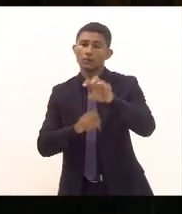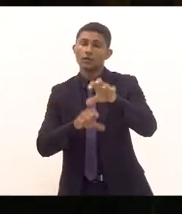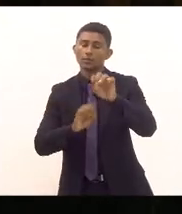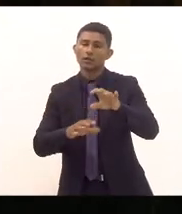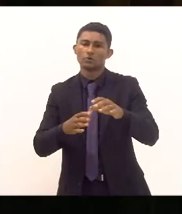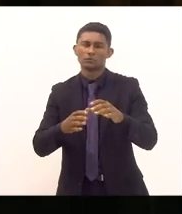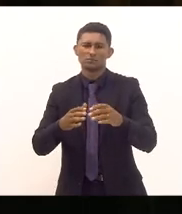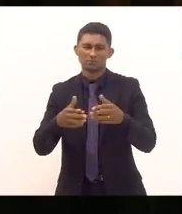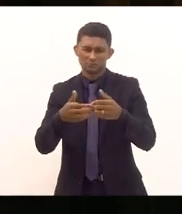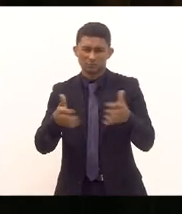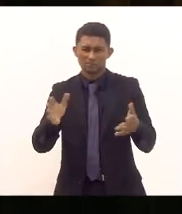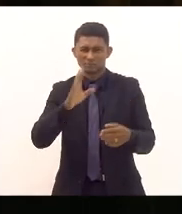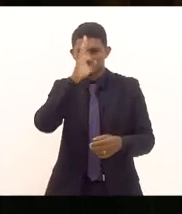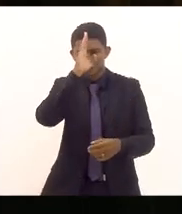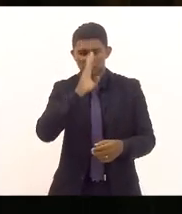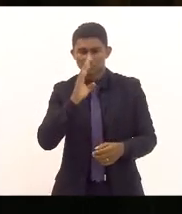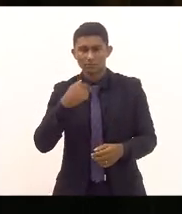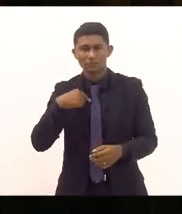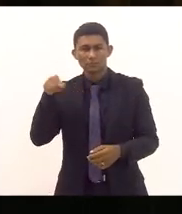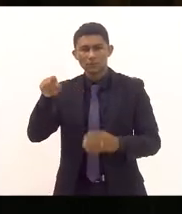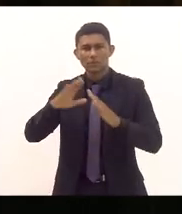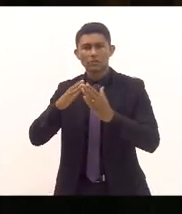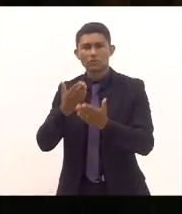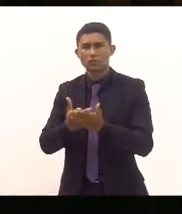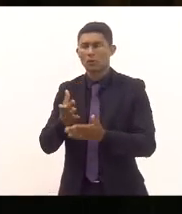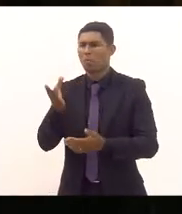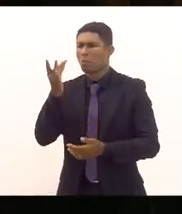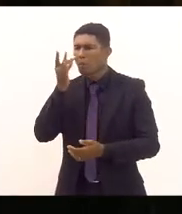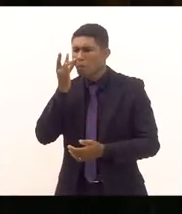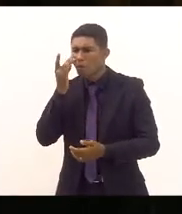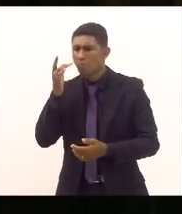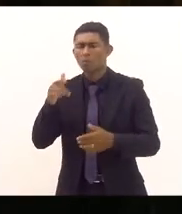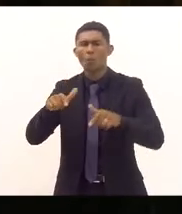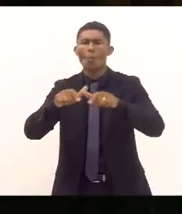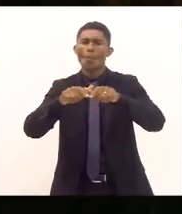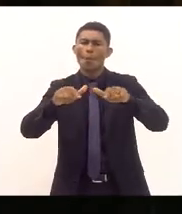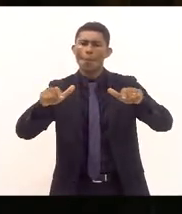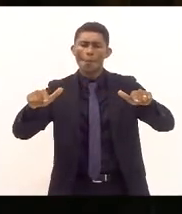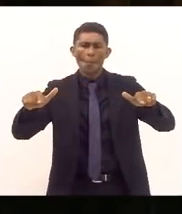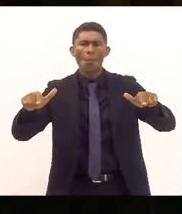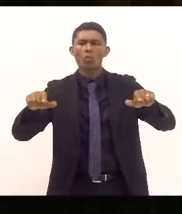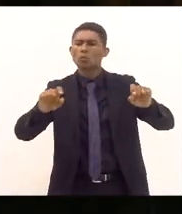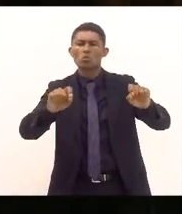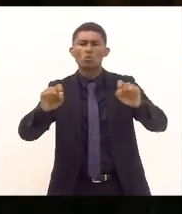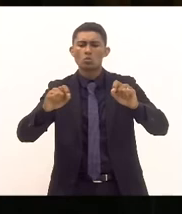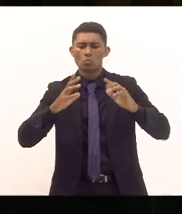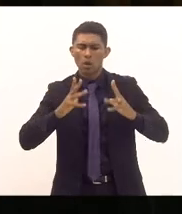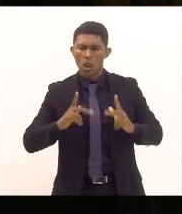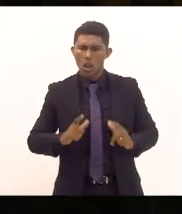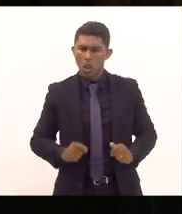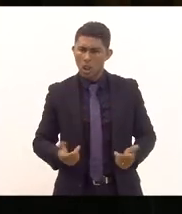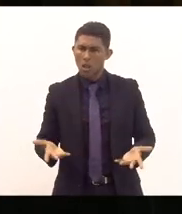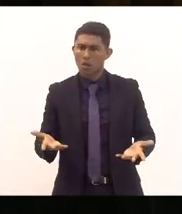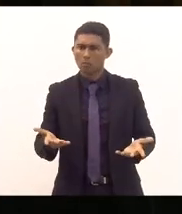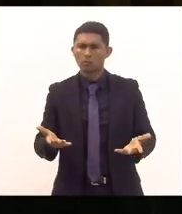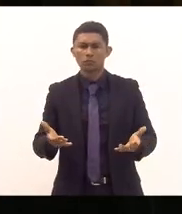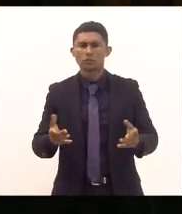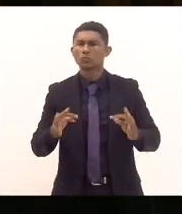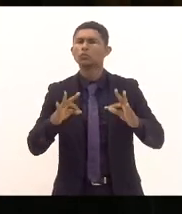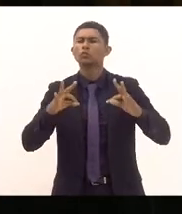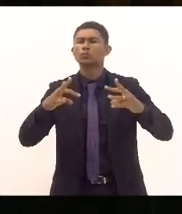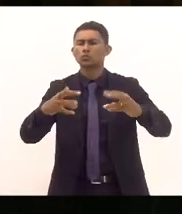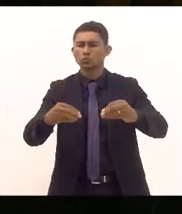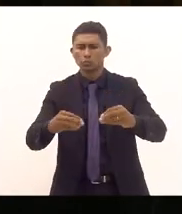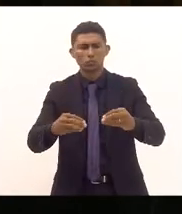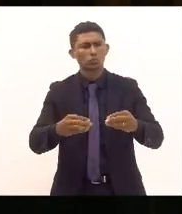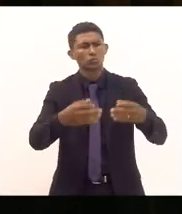pude encontrar um colégio absolutamente Limpo organizado com todo o seu acervo histórico as suas instituições